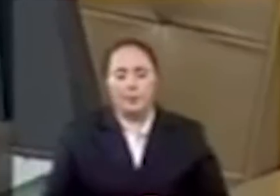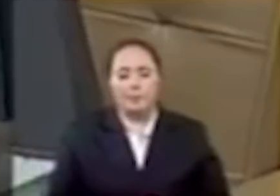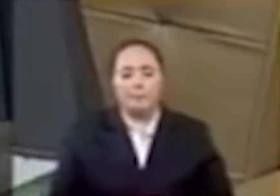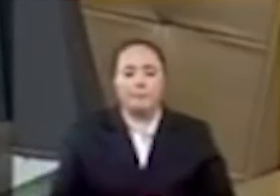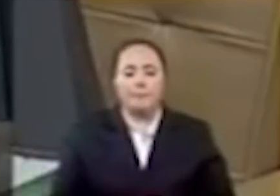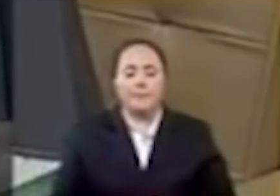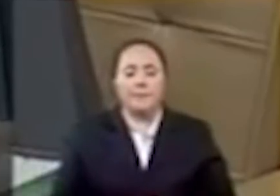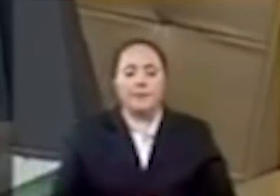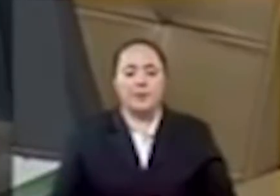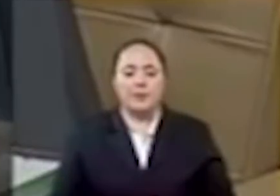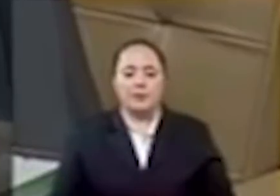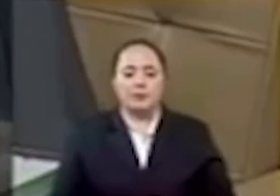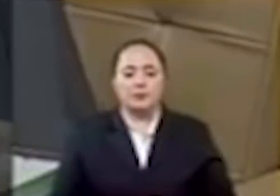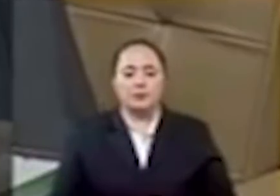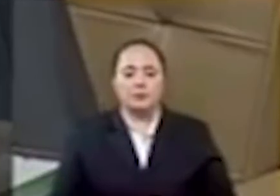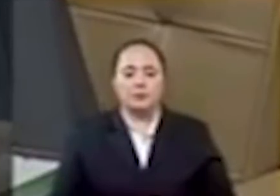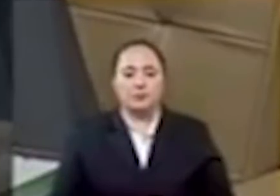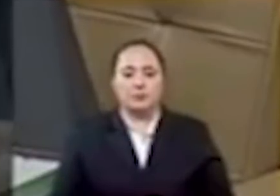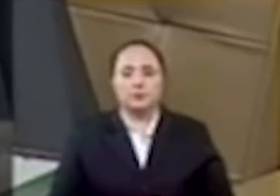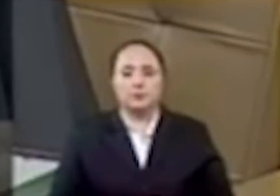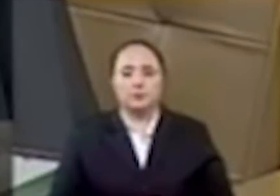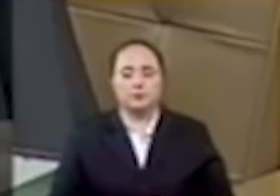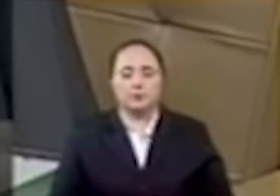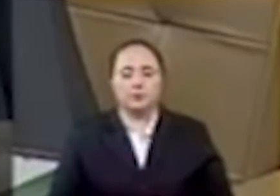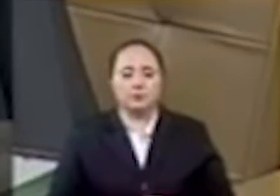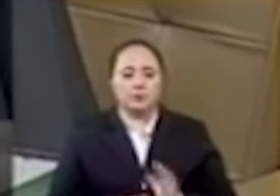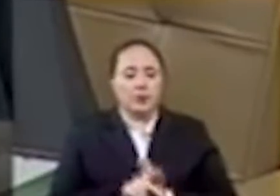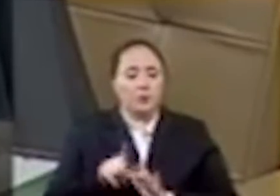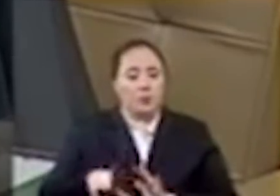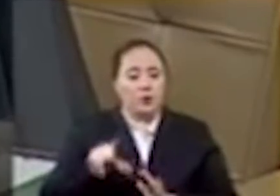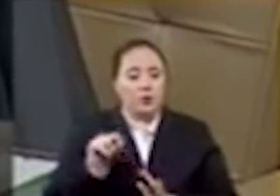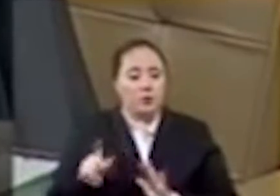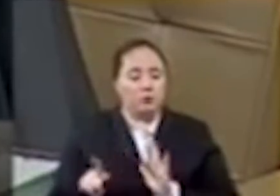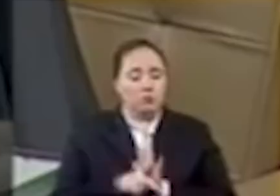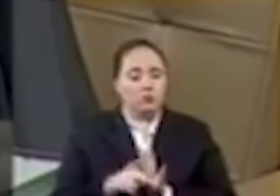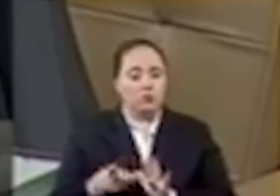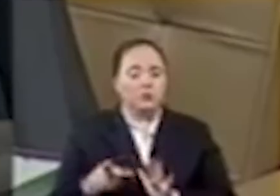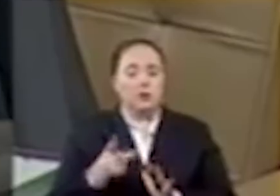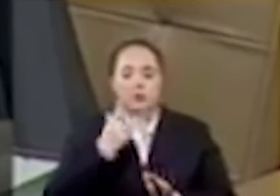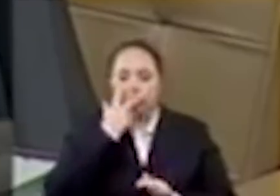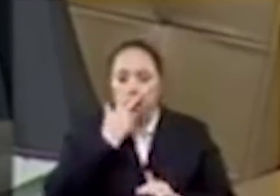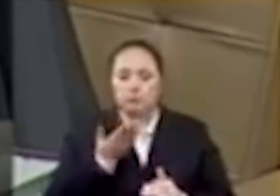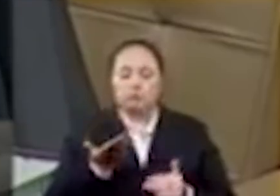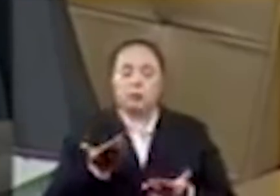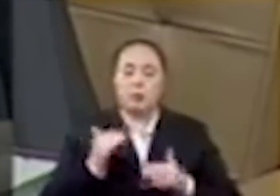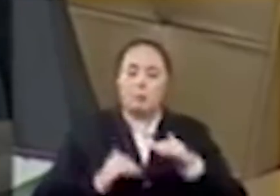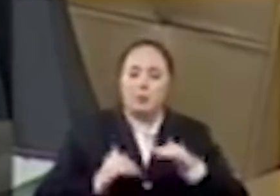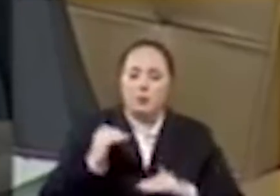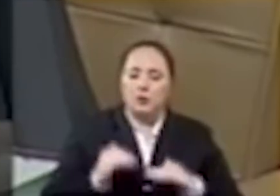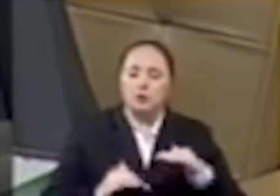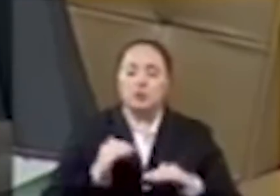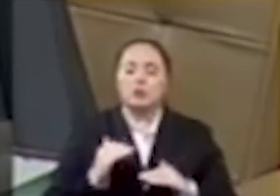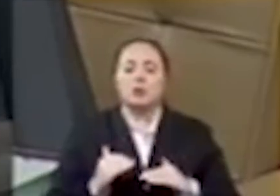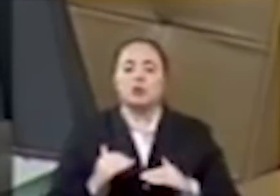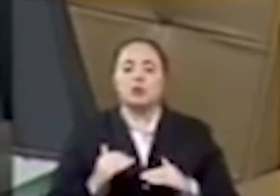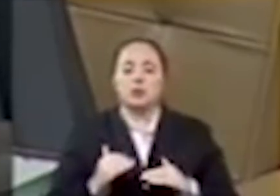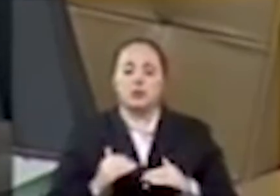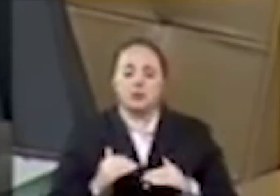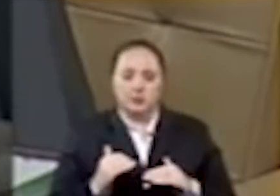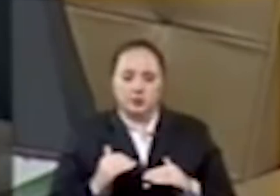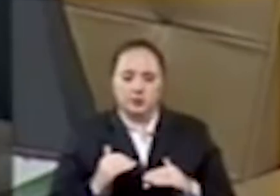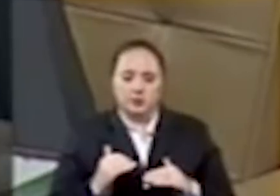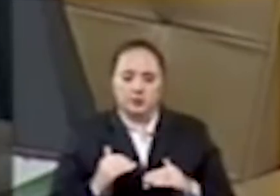republicanas. Foi uma escolha prévia do constituinte esse balanço e proporcionalidade, pelo